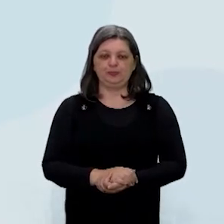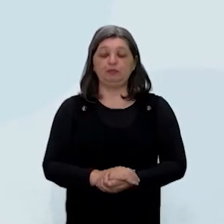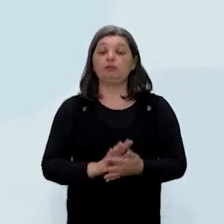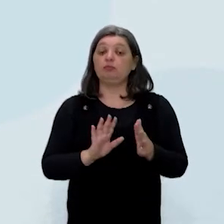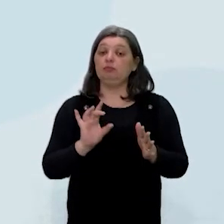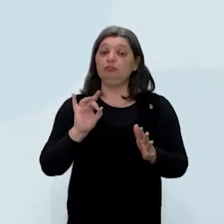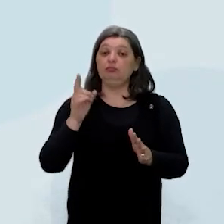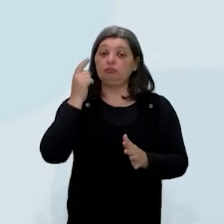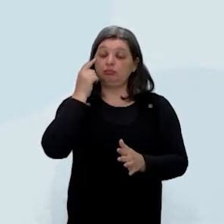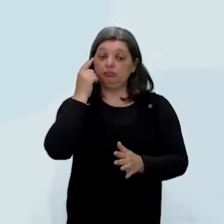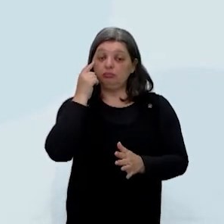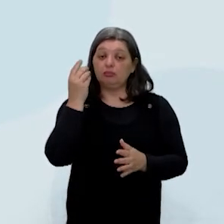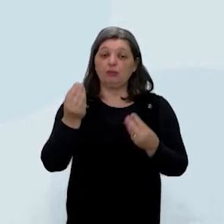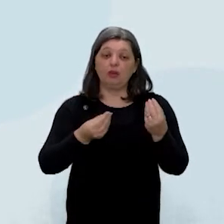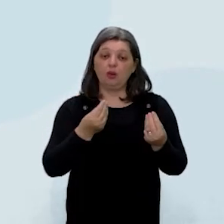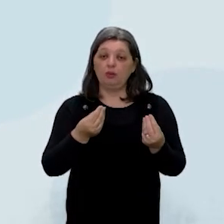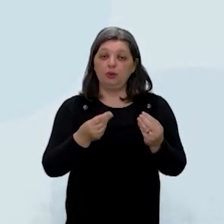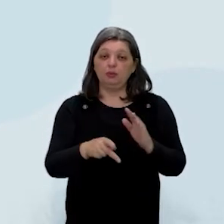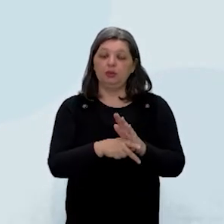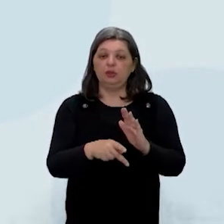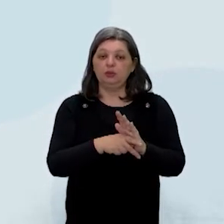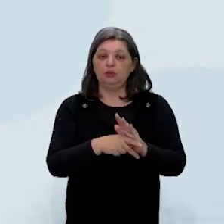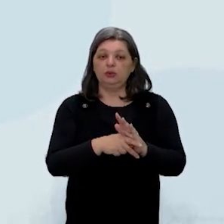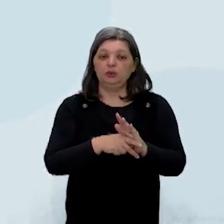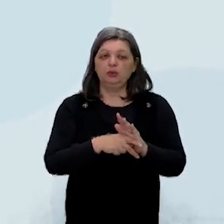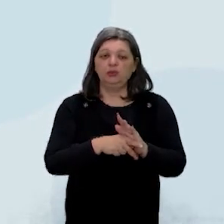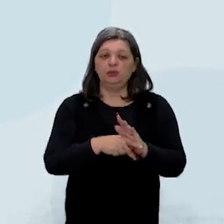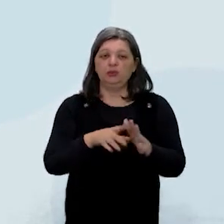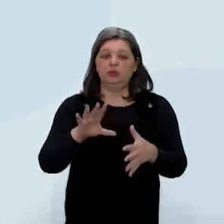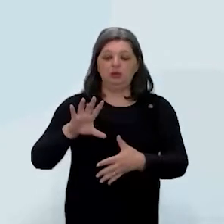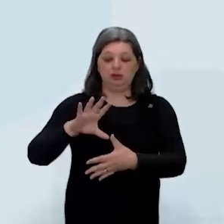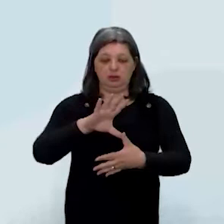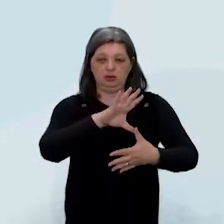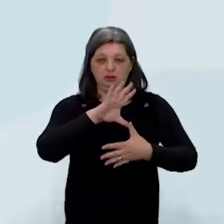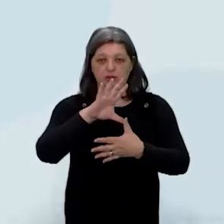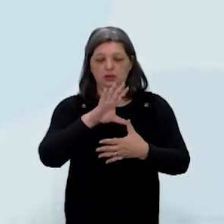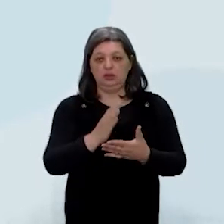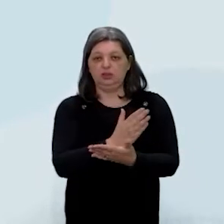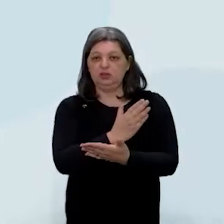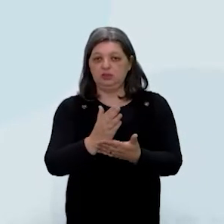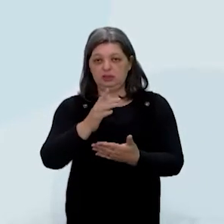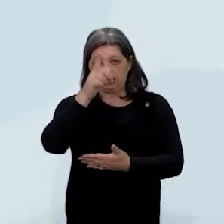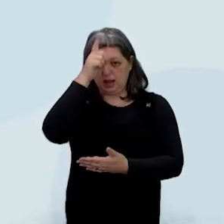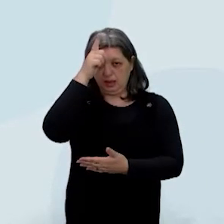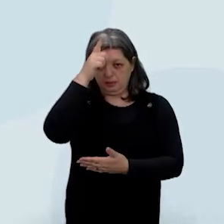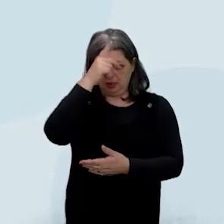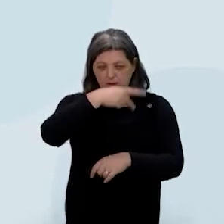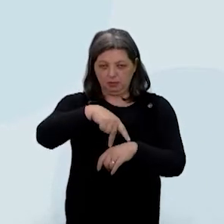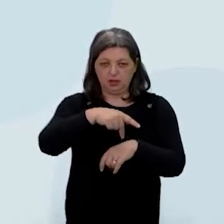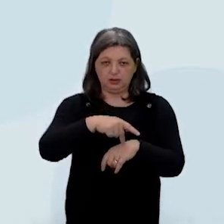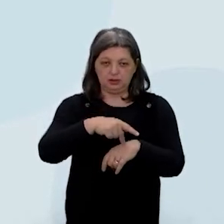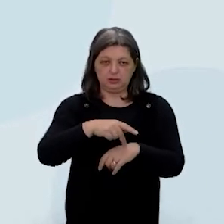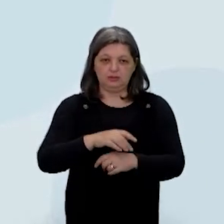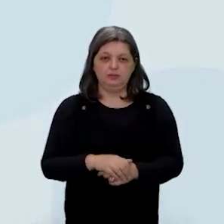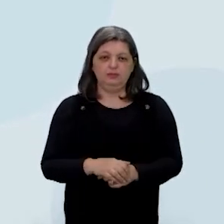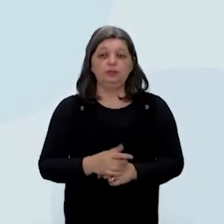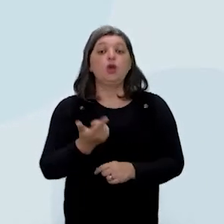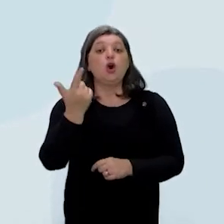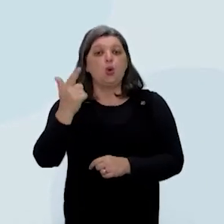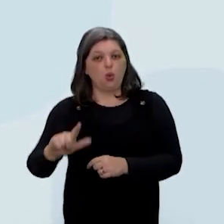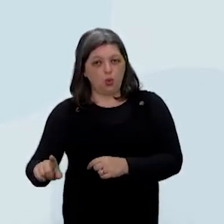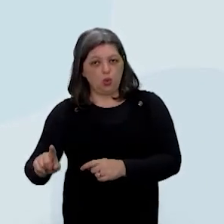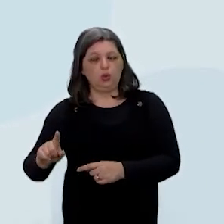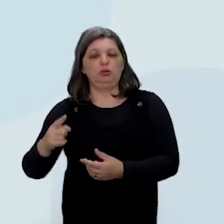para vocês terem uma ideia, a gente está vendo aí a divisão da Alemanha, que veio num outro acordo,